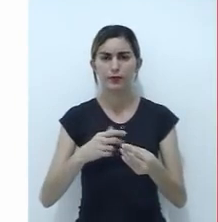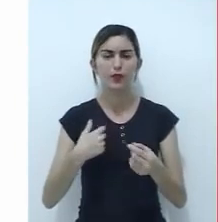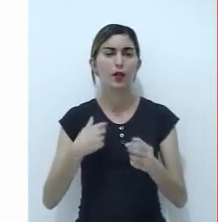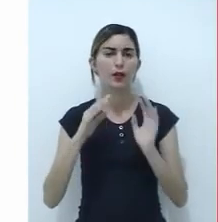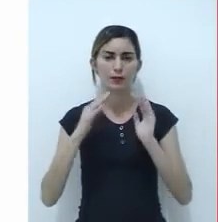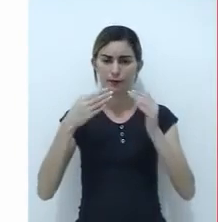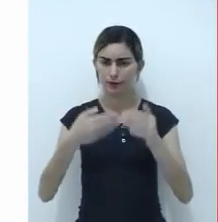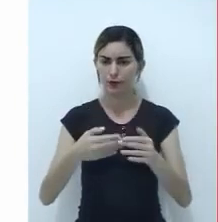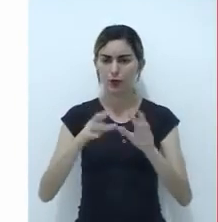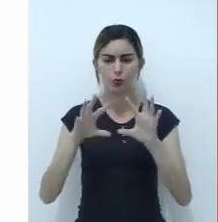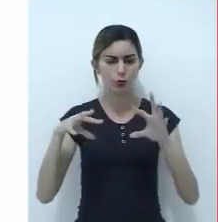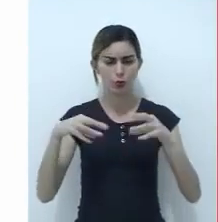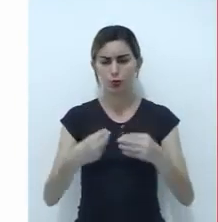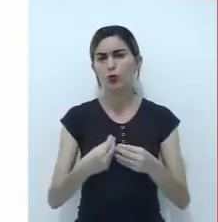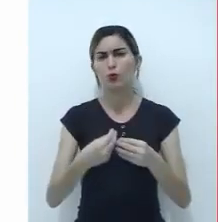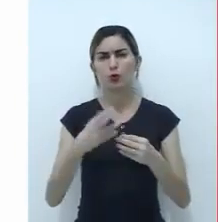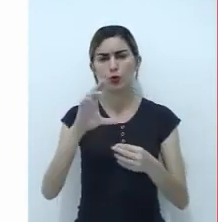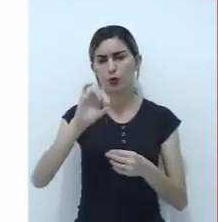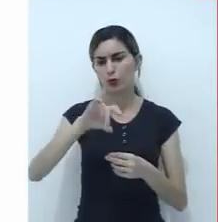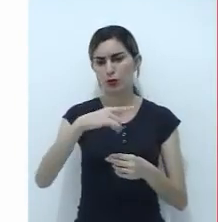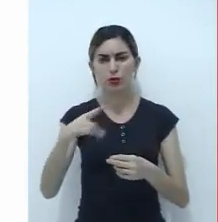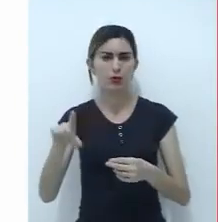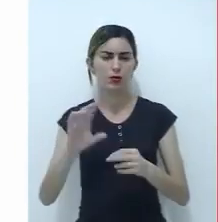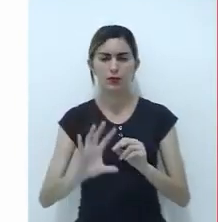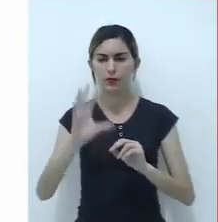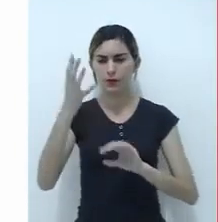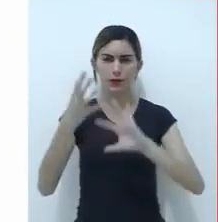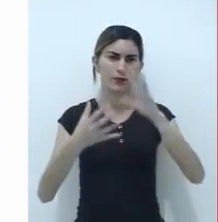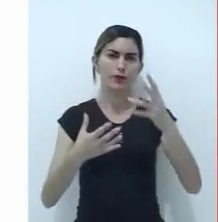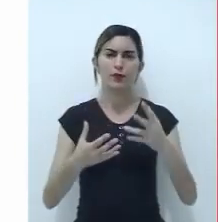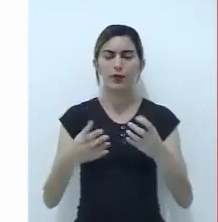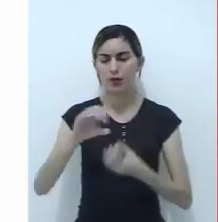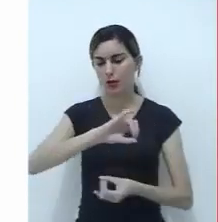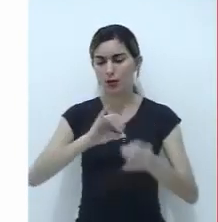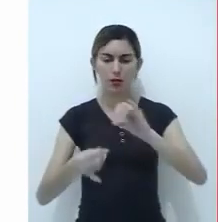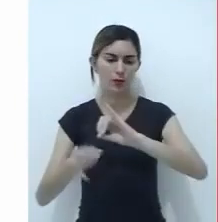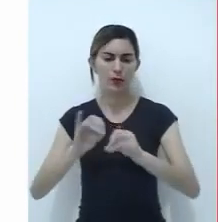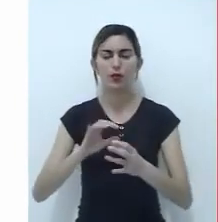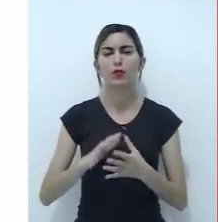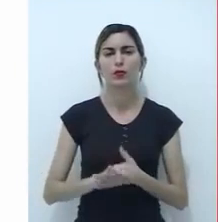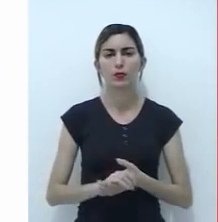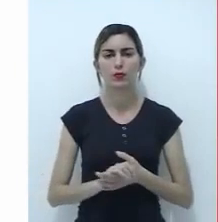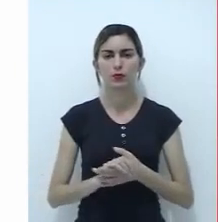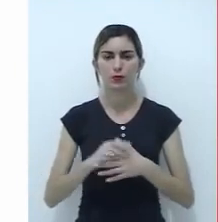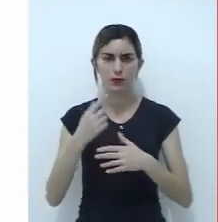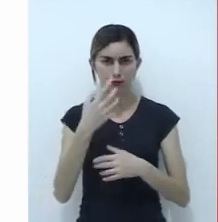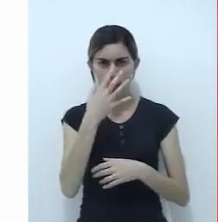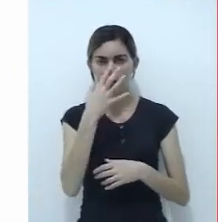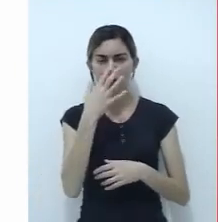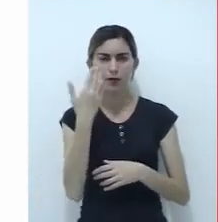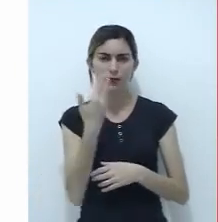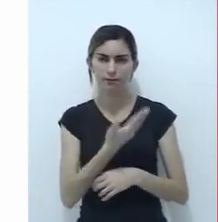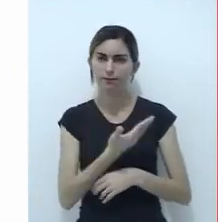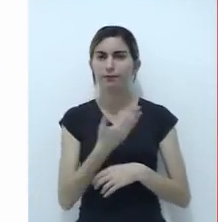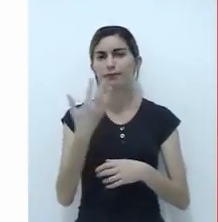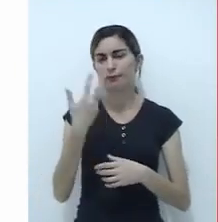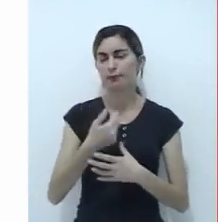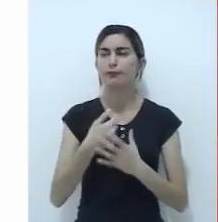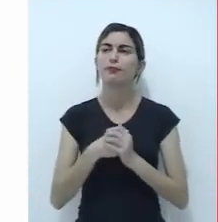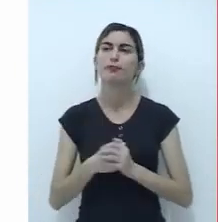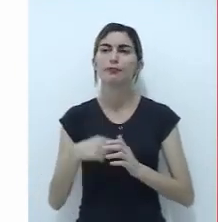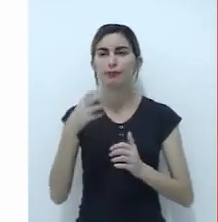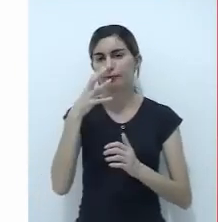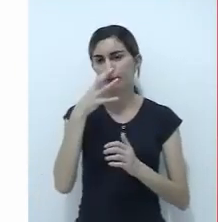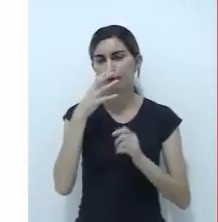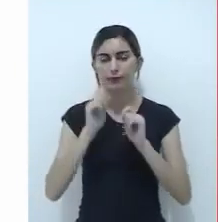símbolos para indicar todas as condições em que ocorreu o fenômeno químico. Por essa imagem belíssima